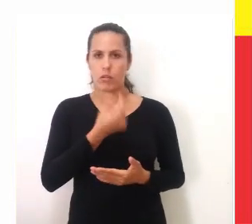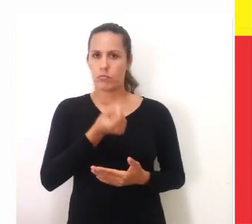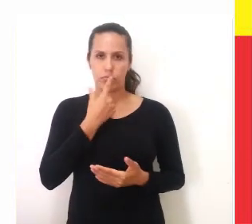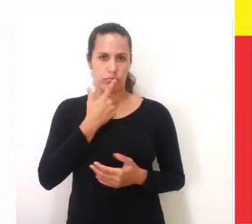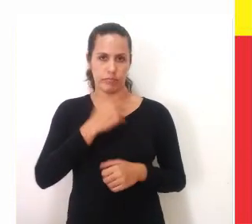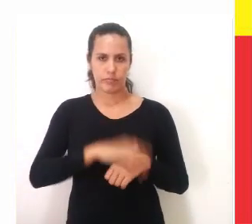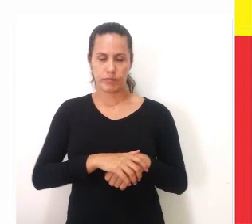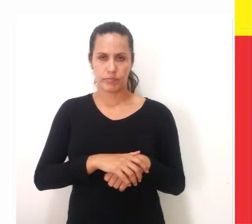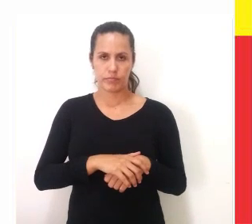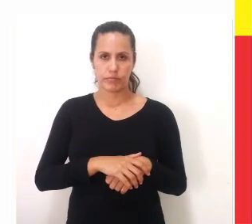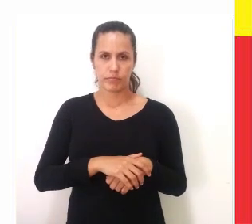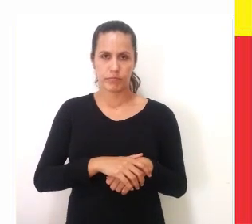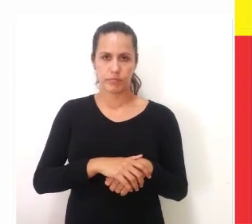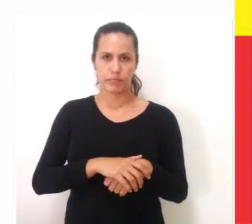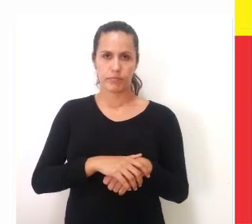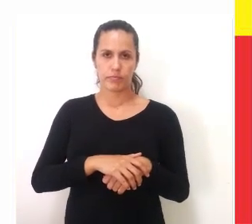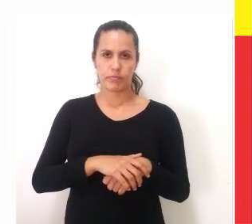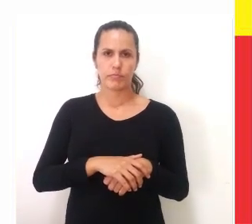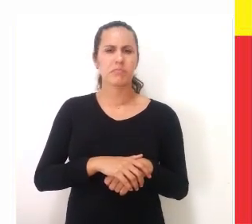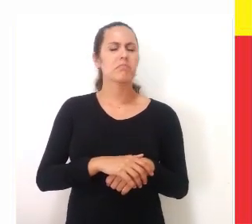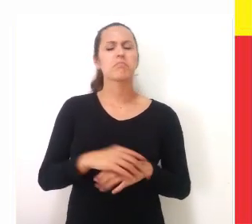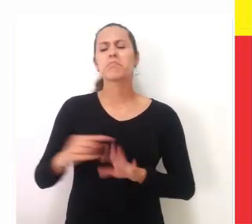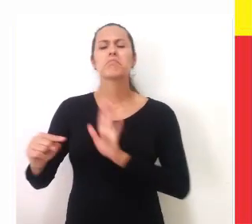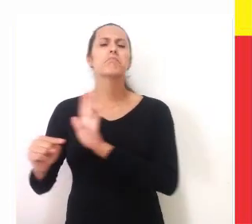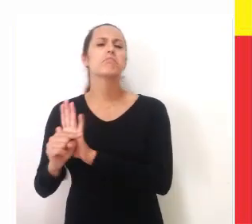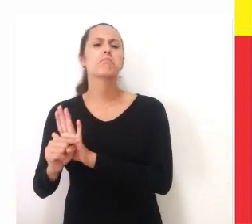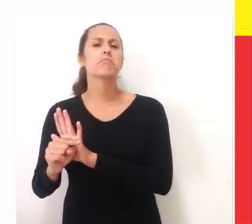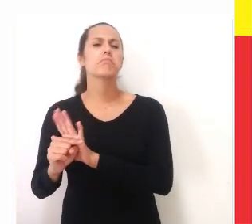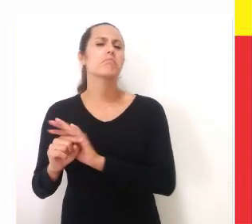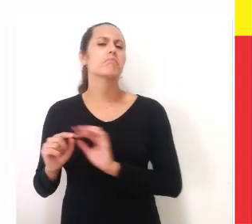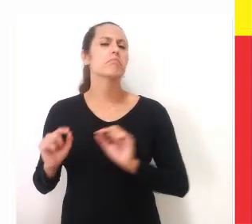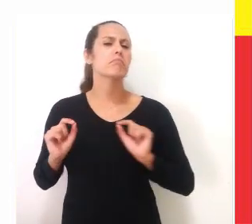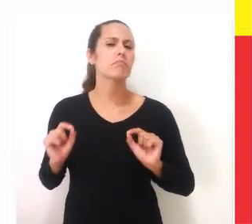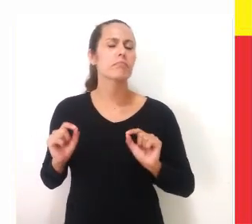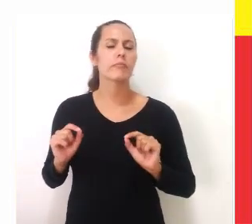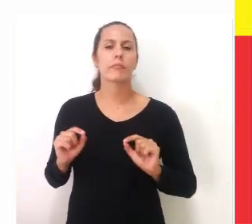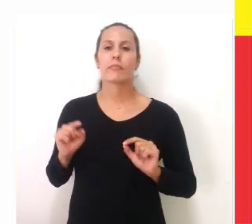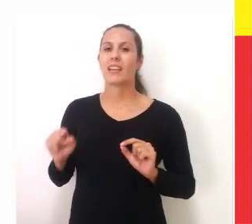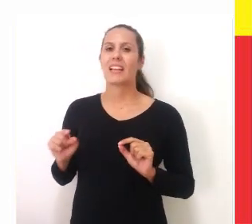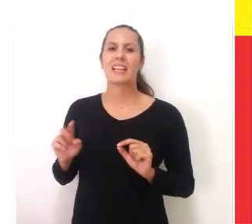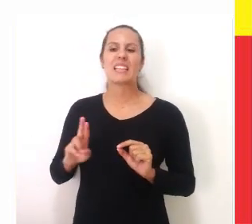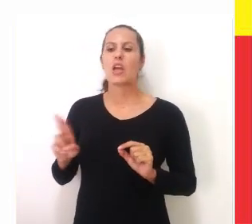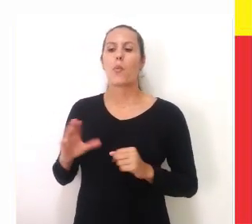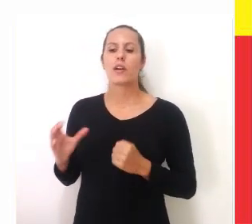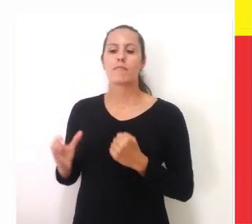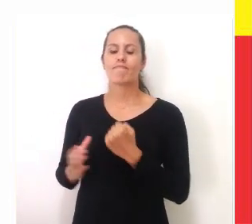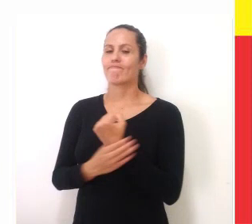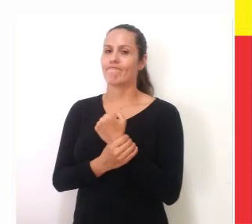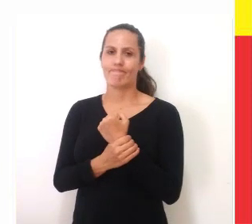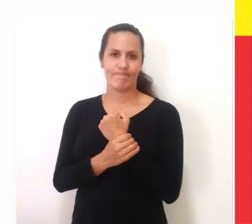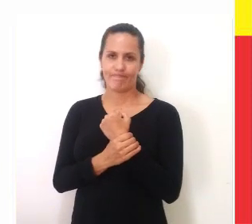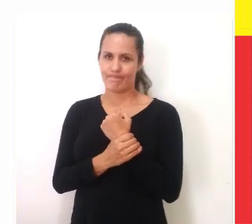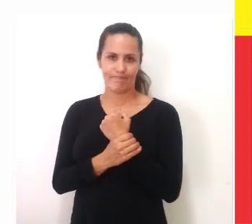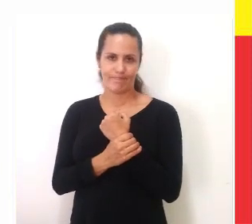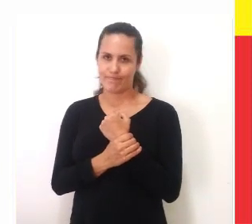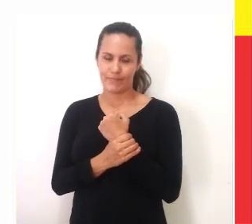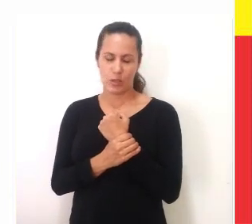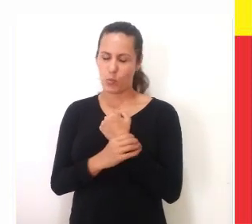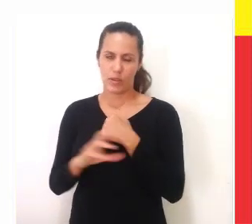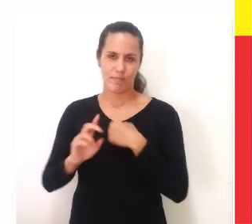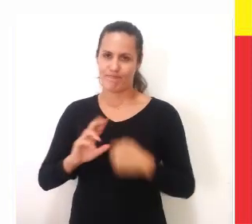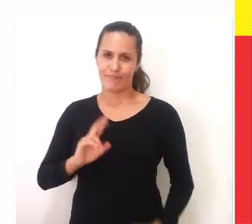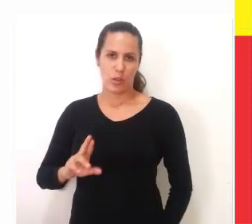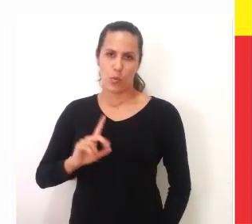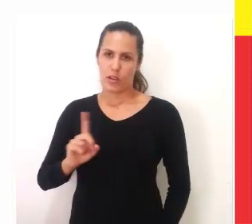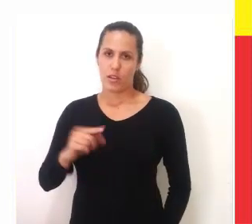método? Não há utilização de hormônio, de remédio. Quais são as desvantagens,